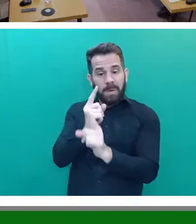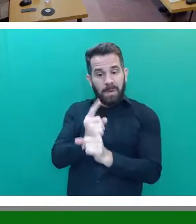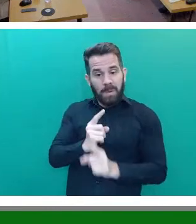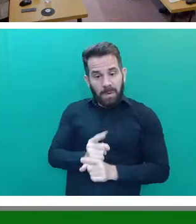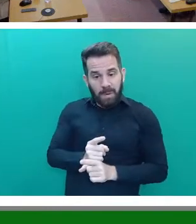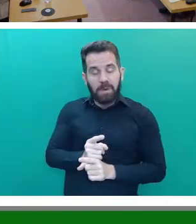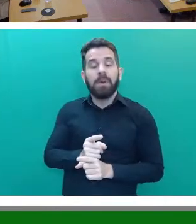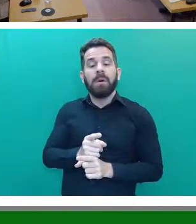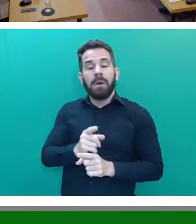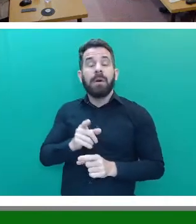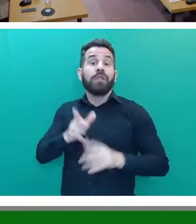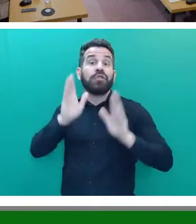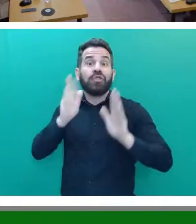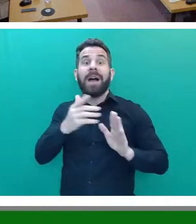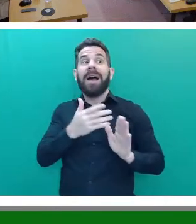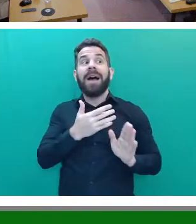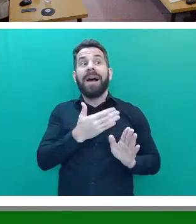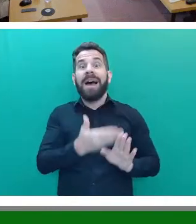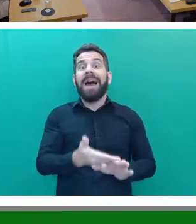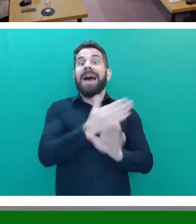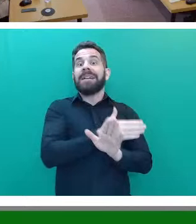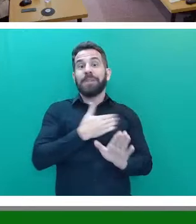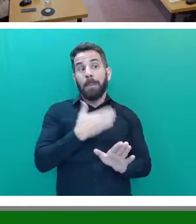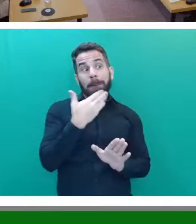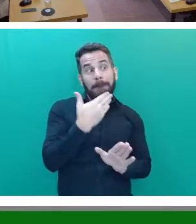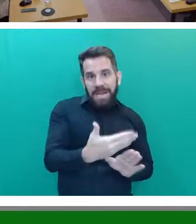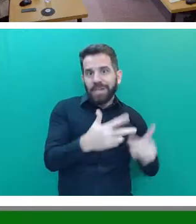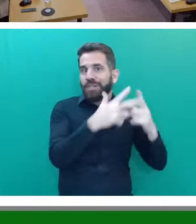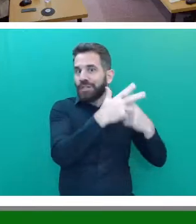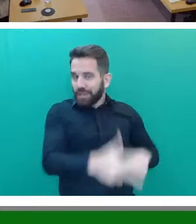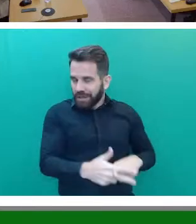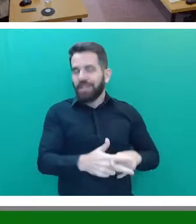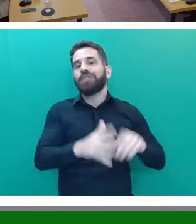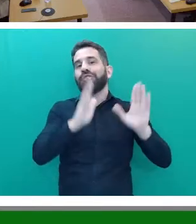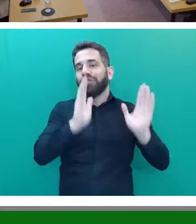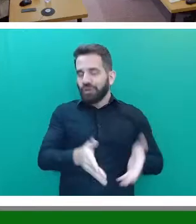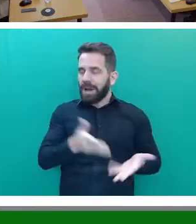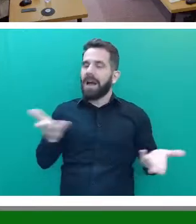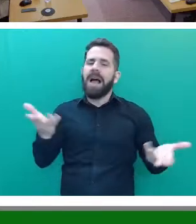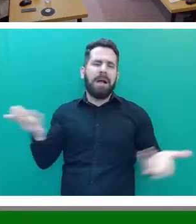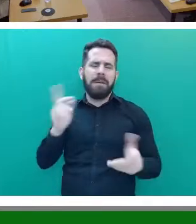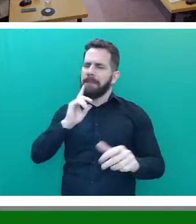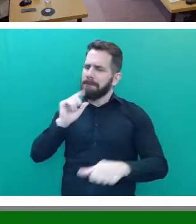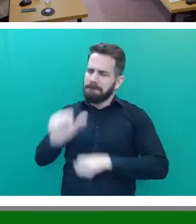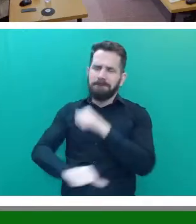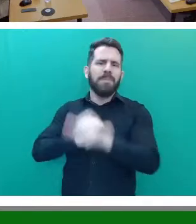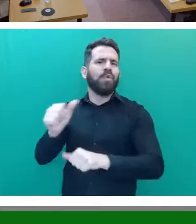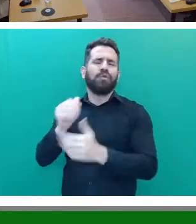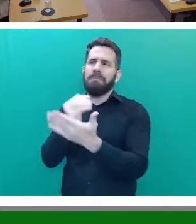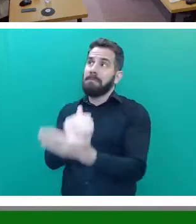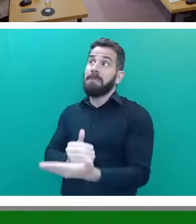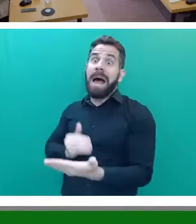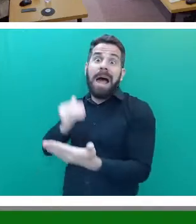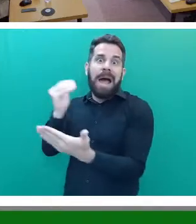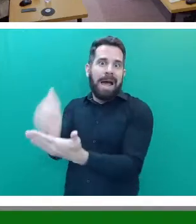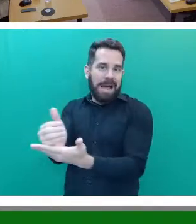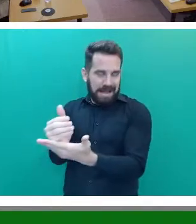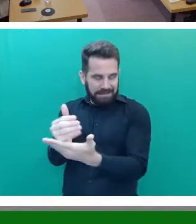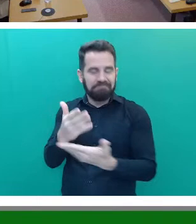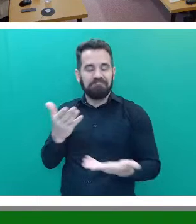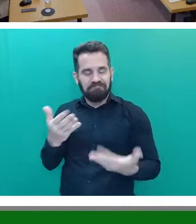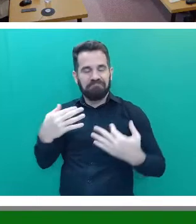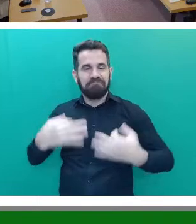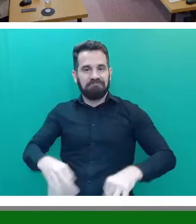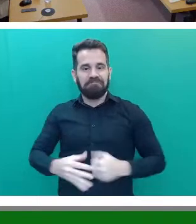foram atendidos e mesmo superados. Né? Você fez além do que a gente pediu. Ademais, tal como você afirma na conclusão